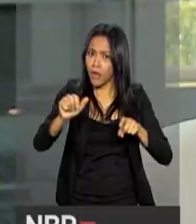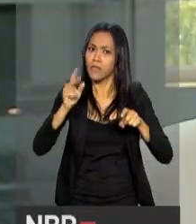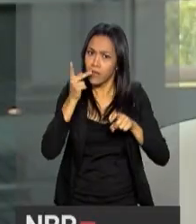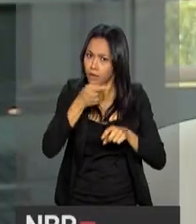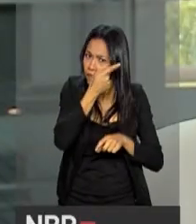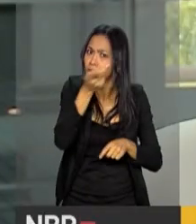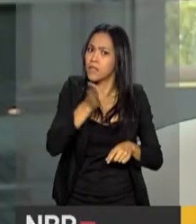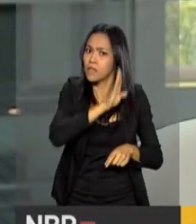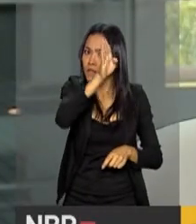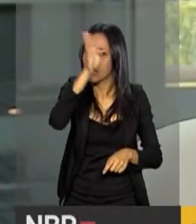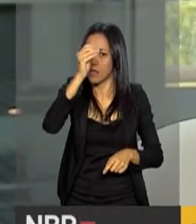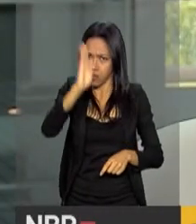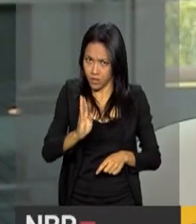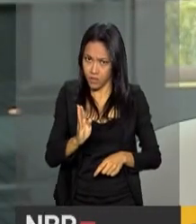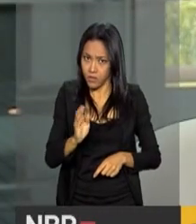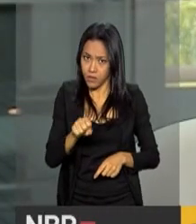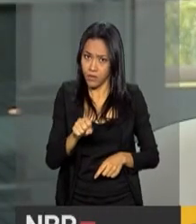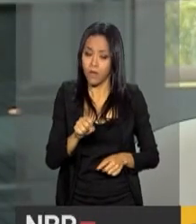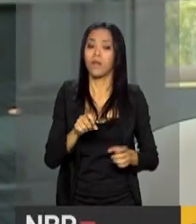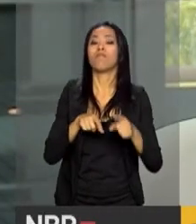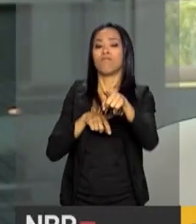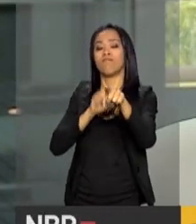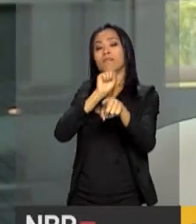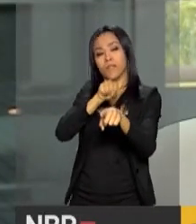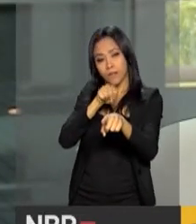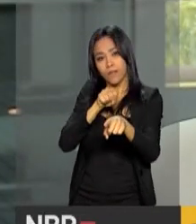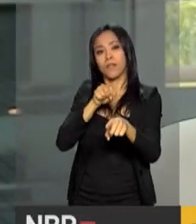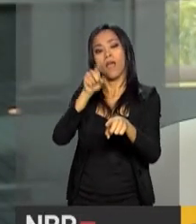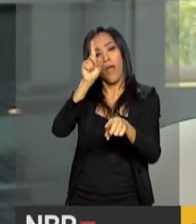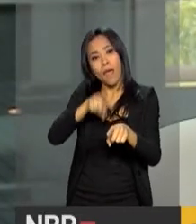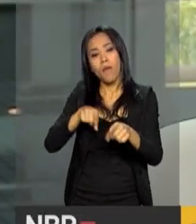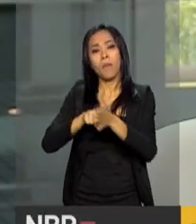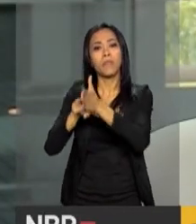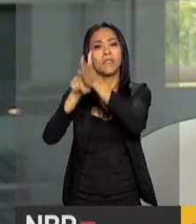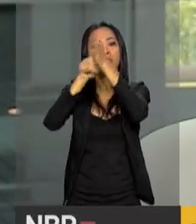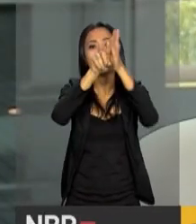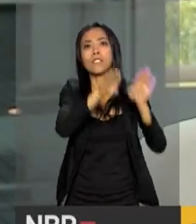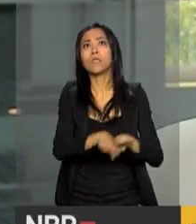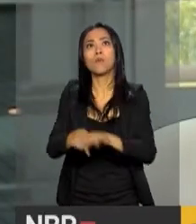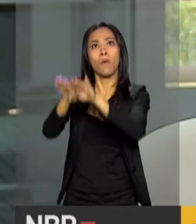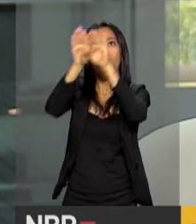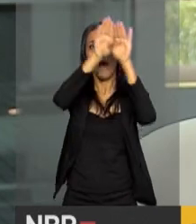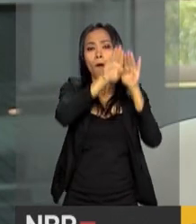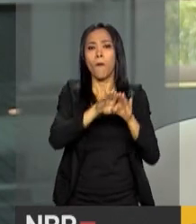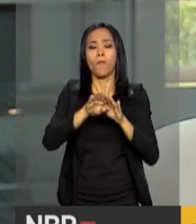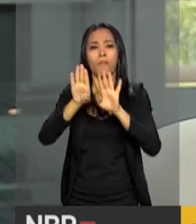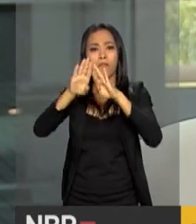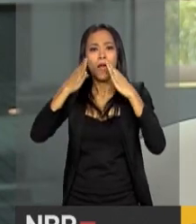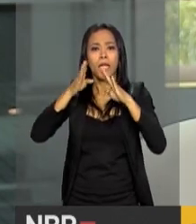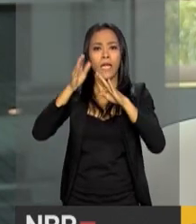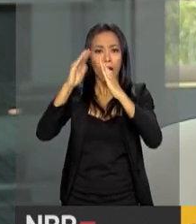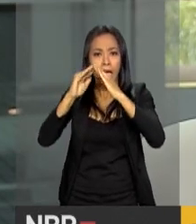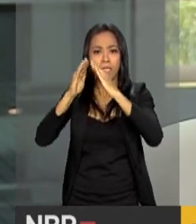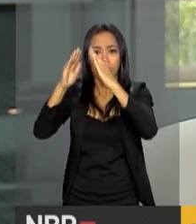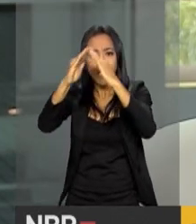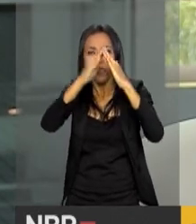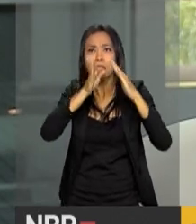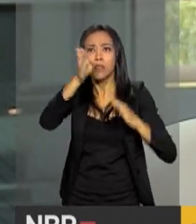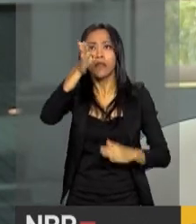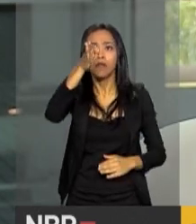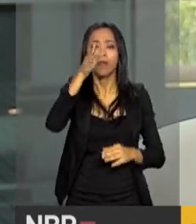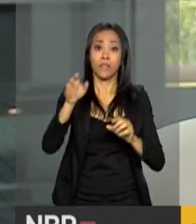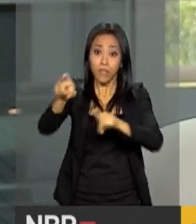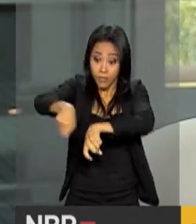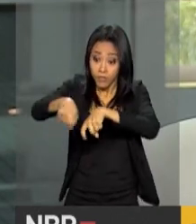país sim o censo por definição a pesquisa universal ele bate de porta em porta independentes aquela